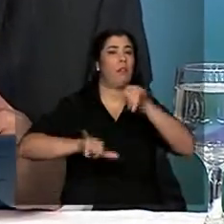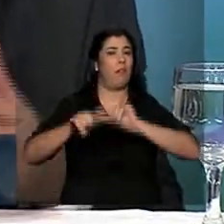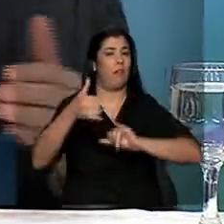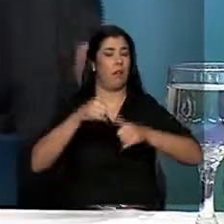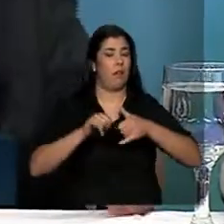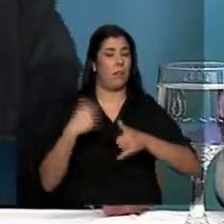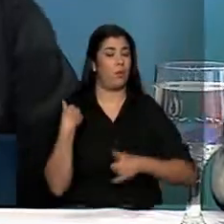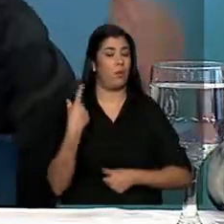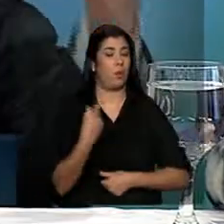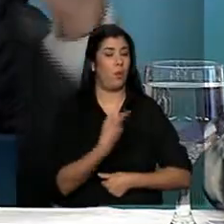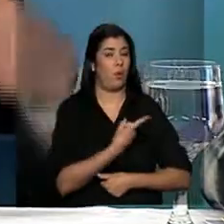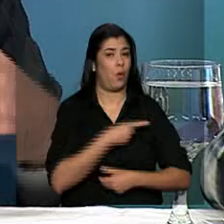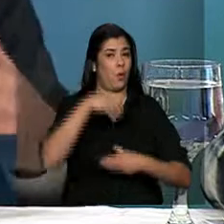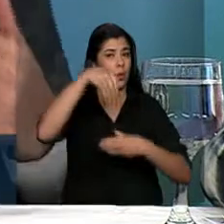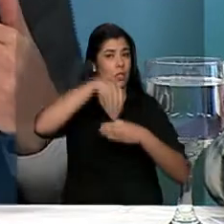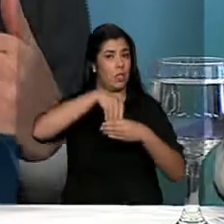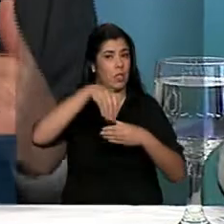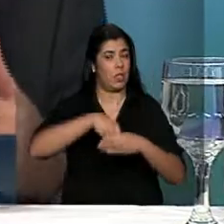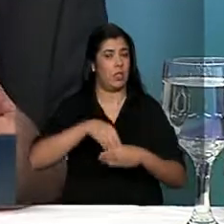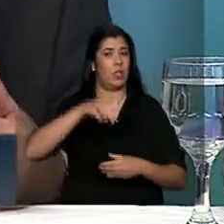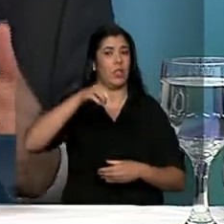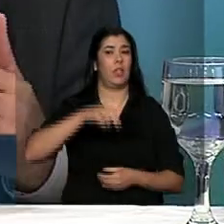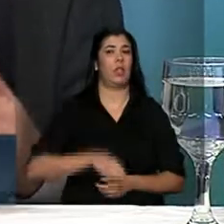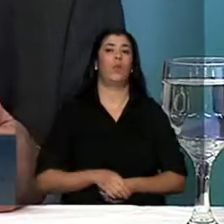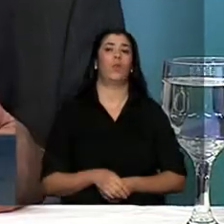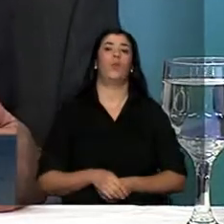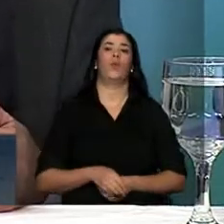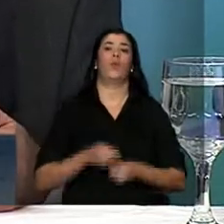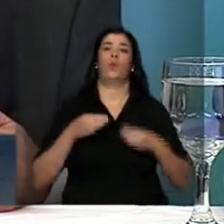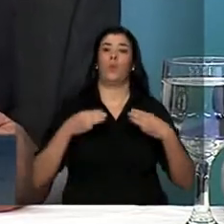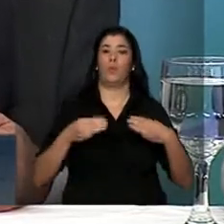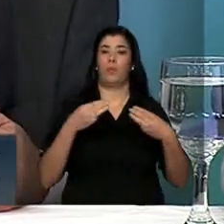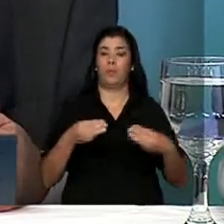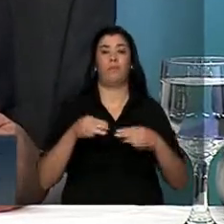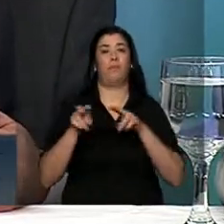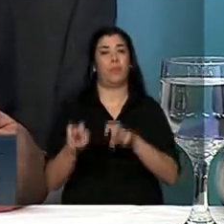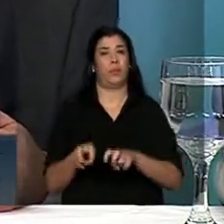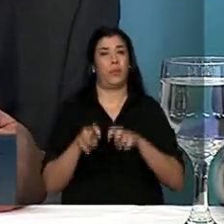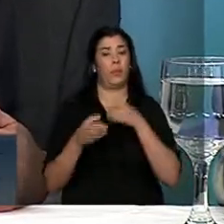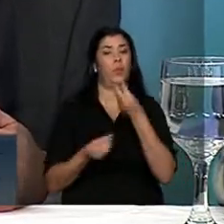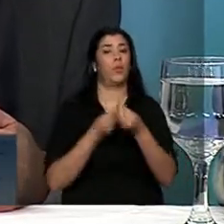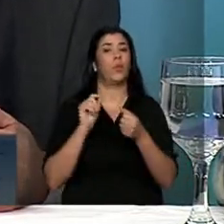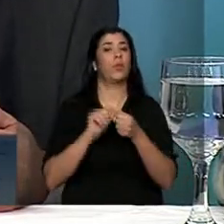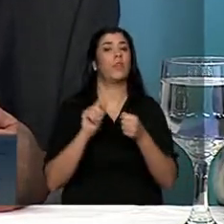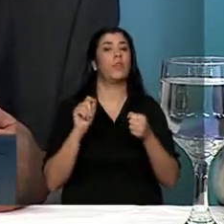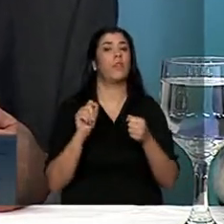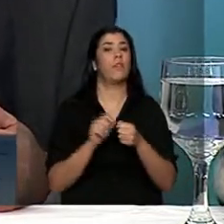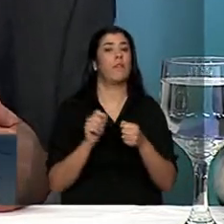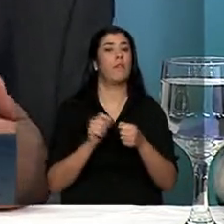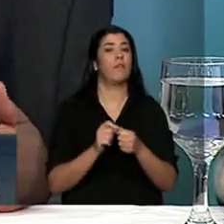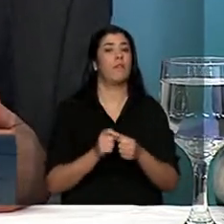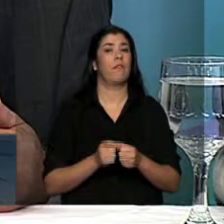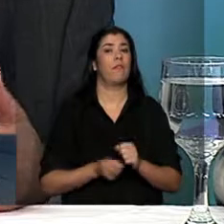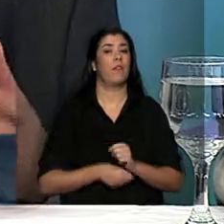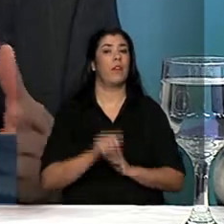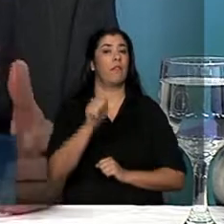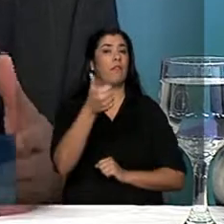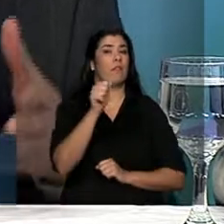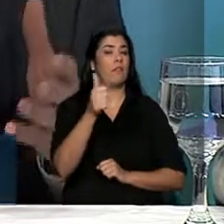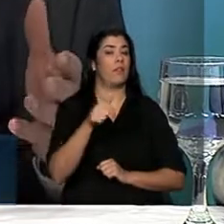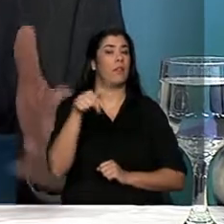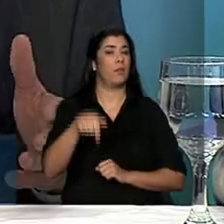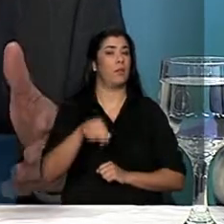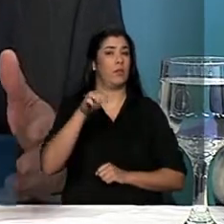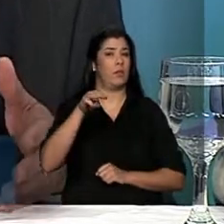pareceres, os pareceres do Ministério da Agricultura, aquilo que diz respeito ao parecer do Ministério da Agricultura.